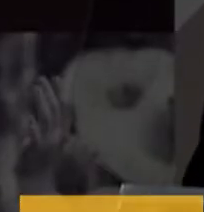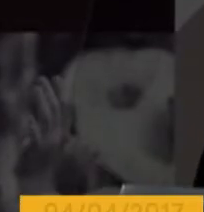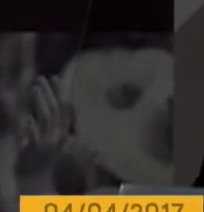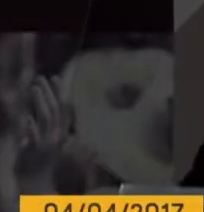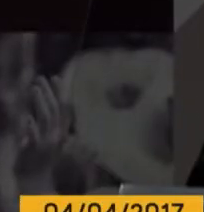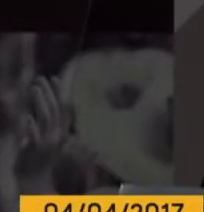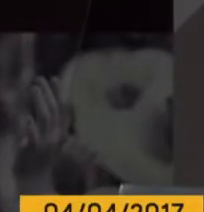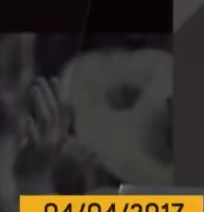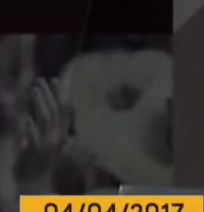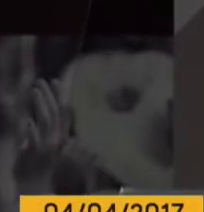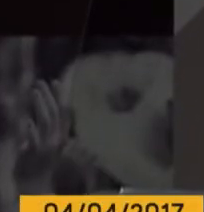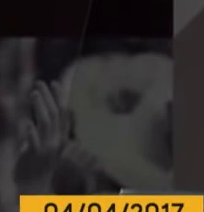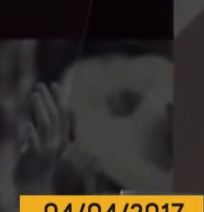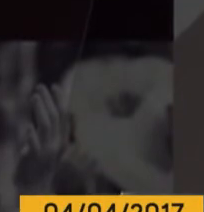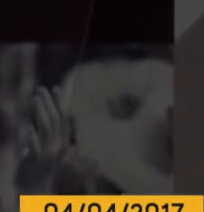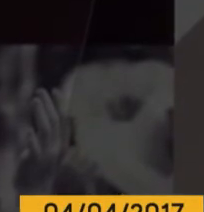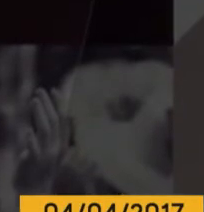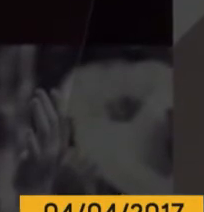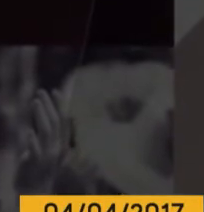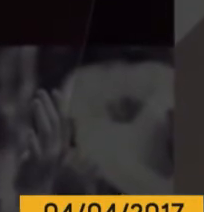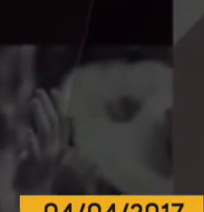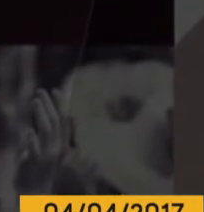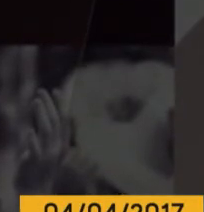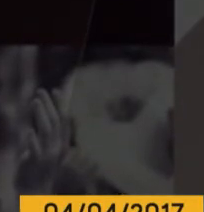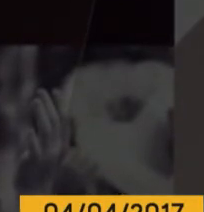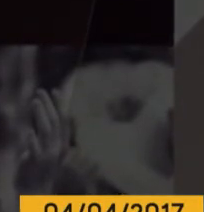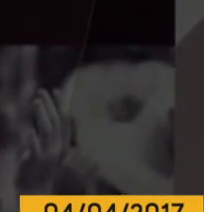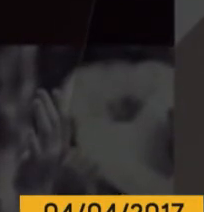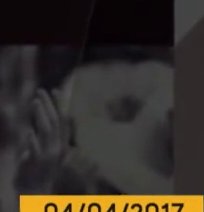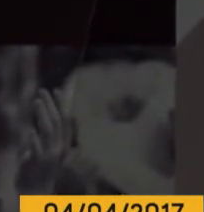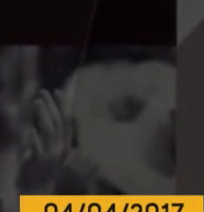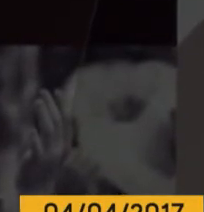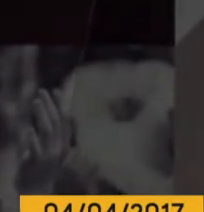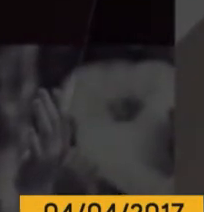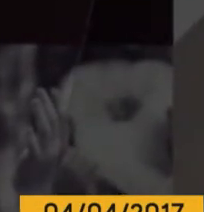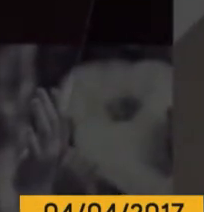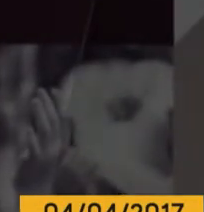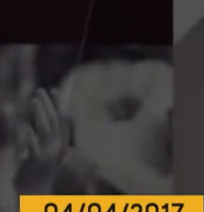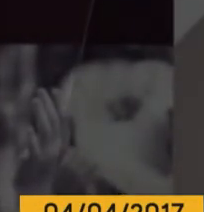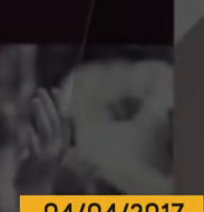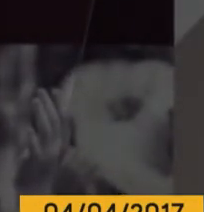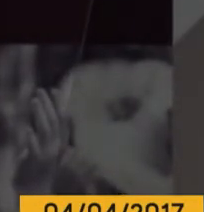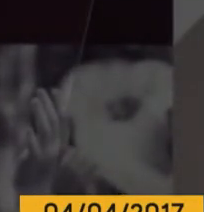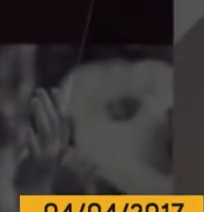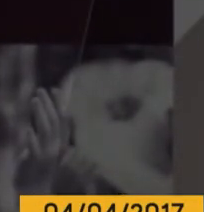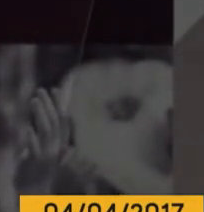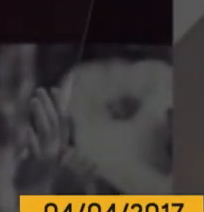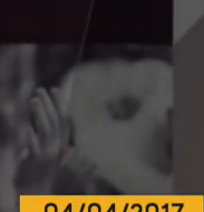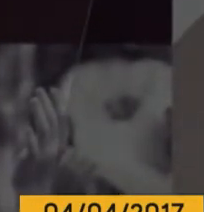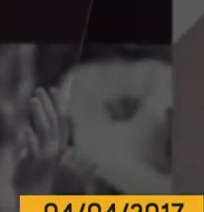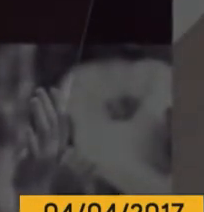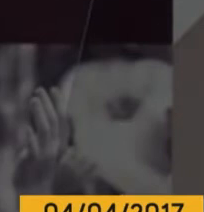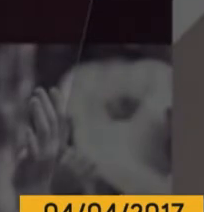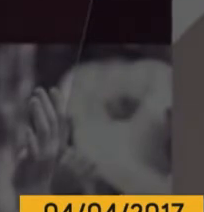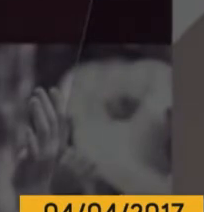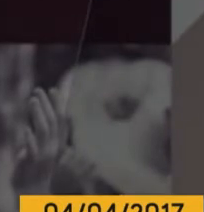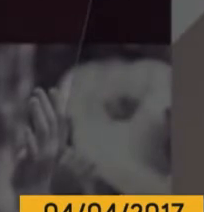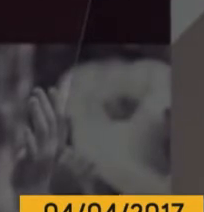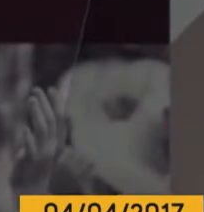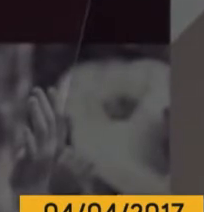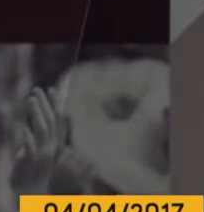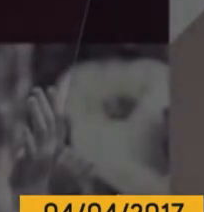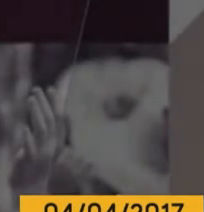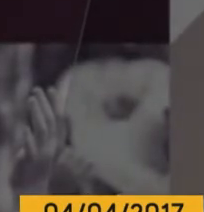Suas Majestades, Rei Carlos XVI Gustavo e a Rainha Silvia da